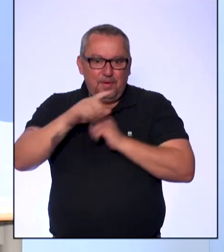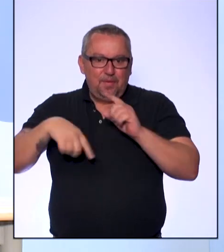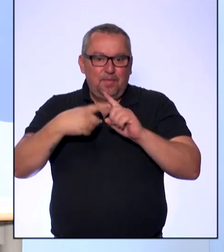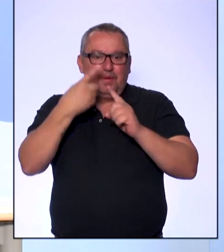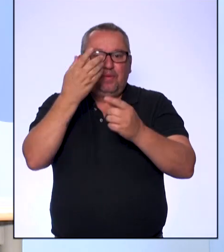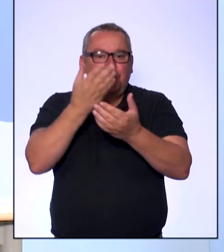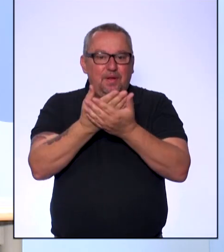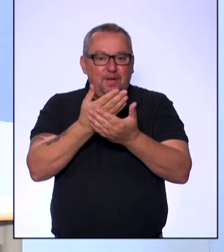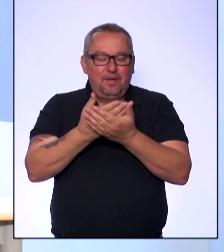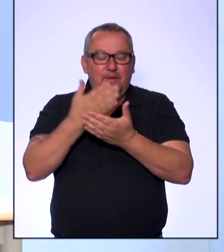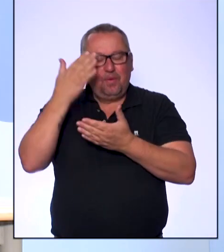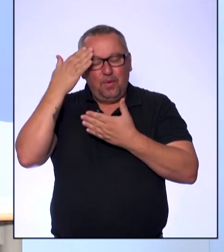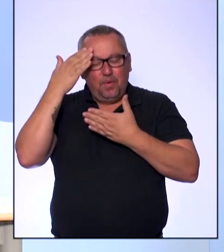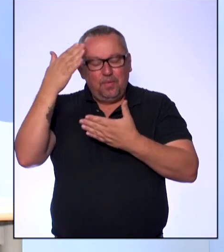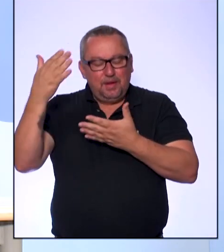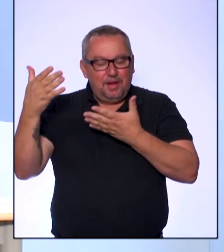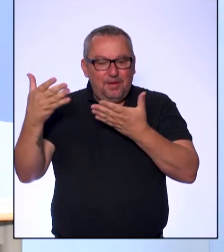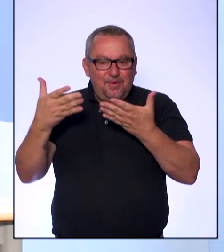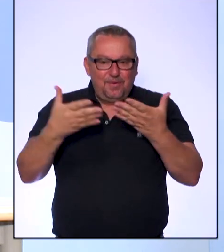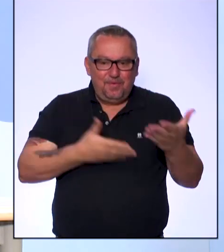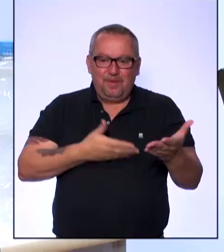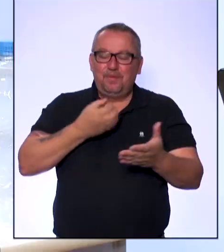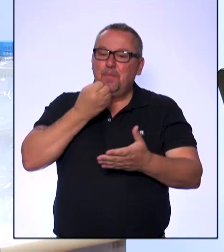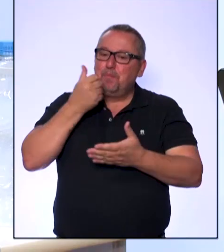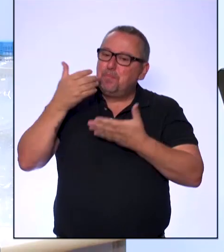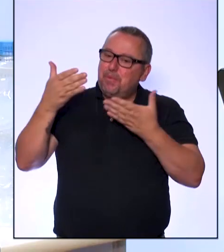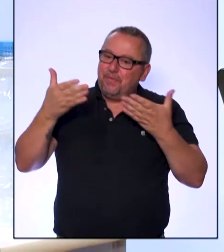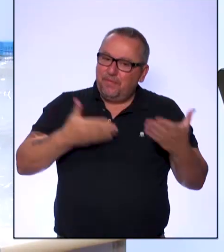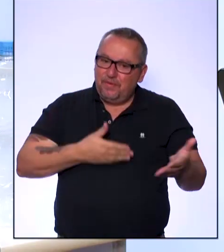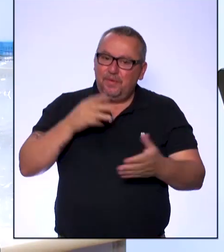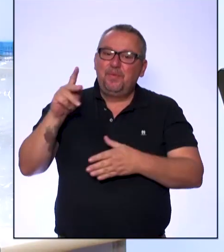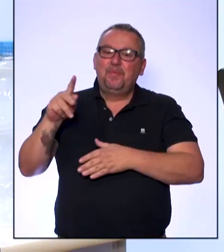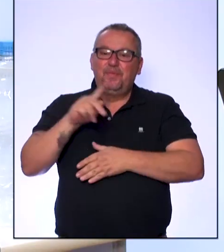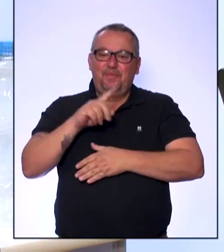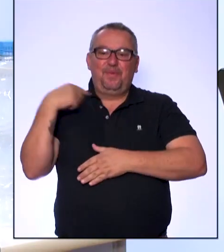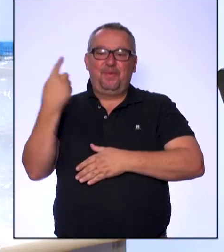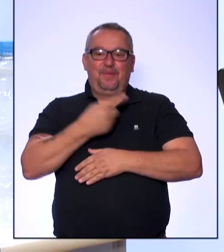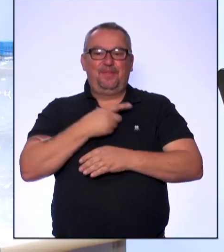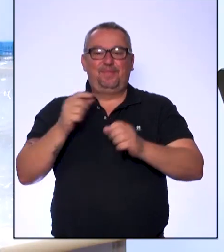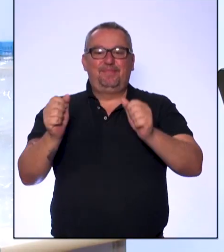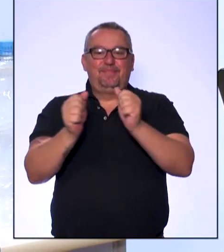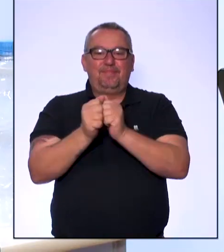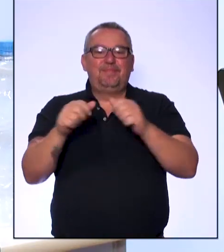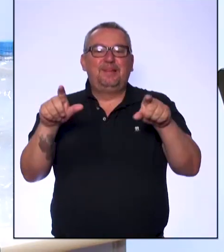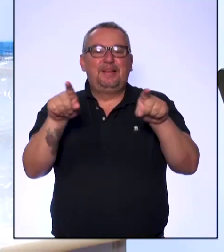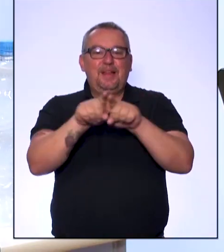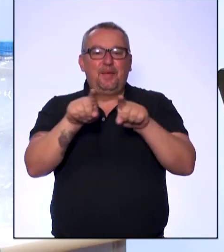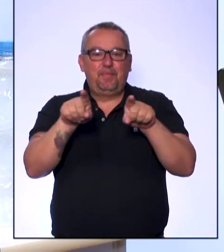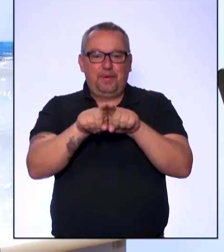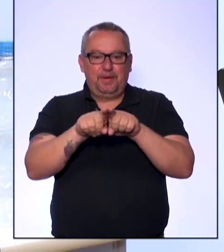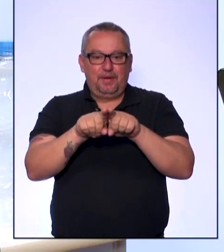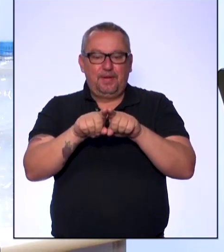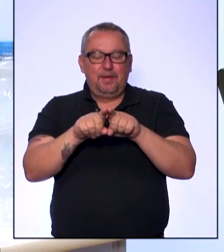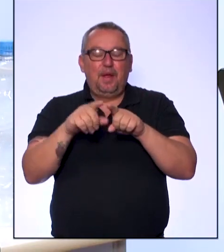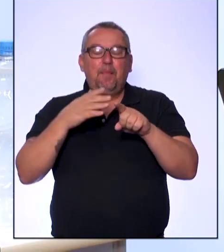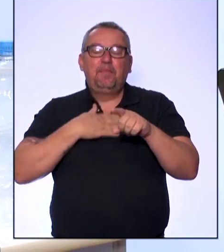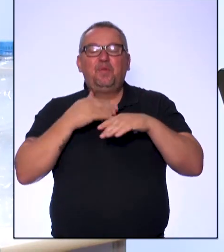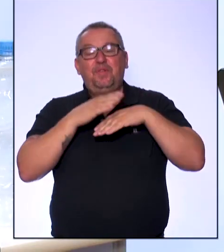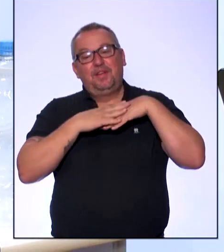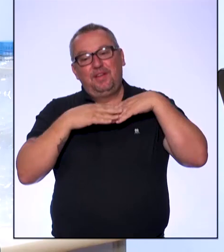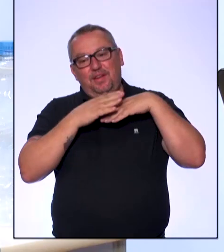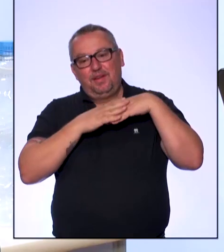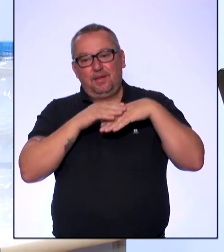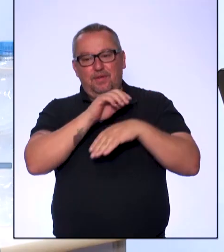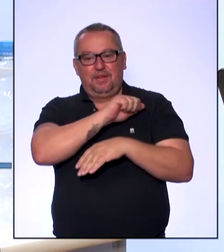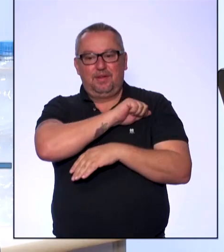aula. Obrigado pelo convite, professora. Seja Muito bem-vindo, obrigado. Mauro, conosco. E meus queridos, sejam todos bem-vindos para a